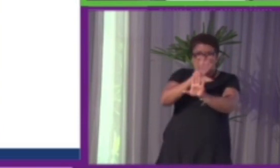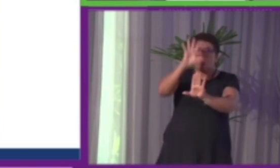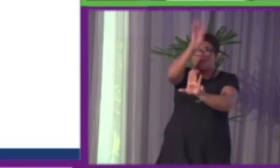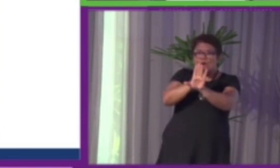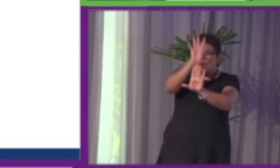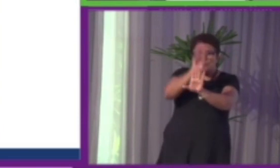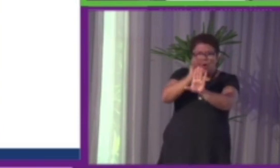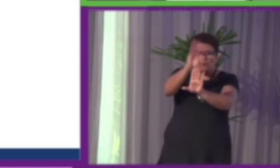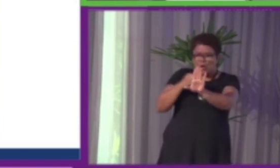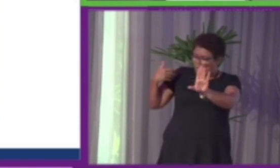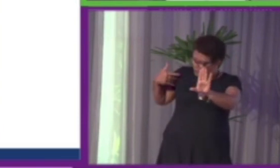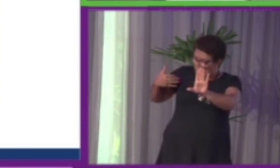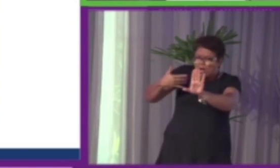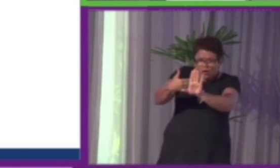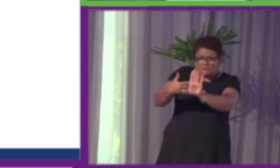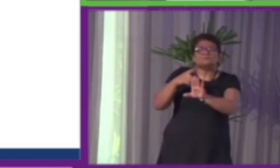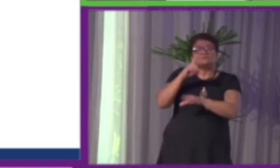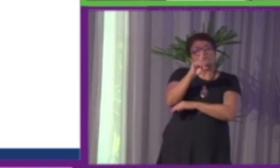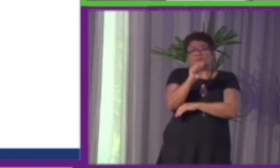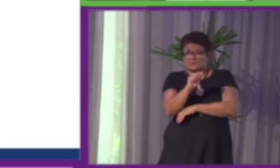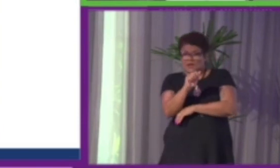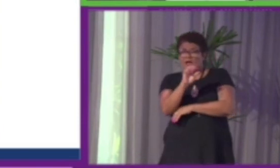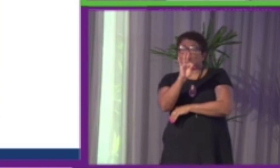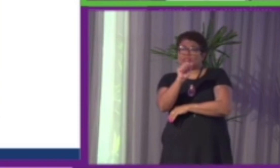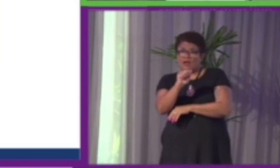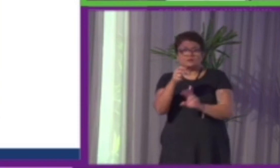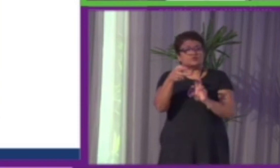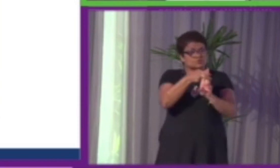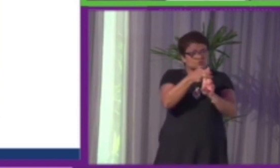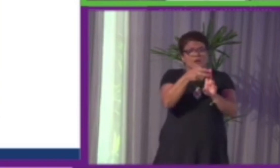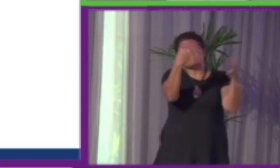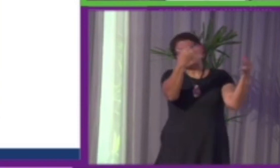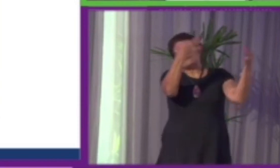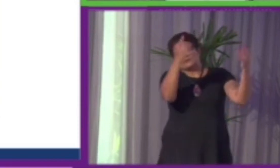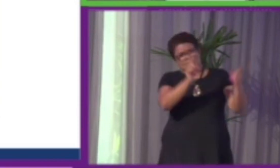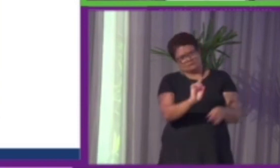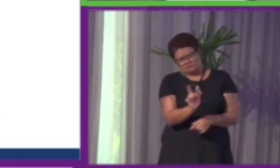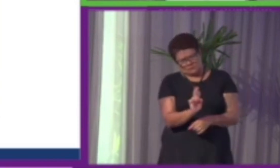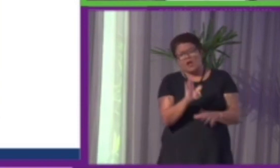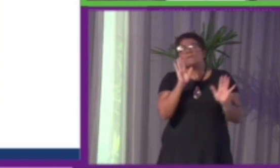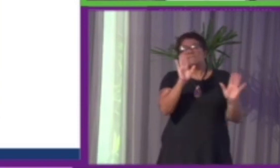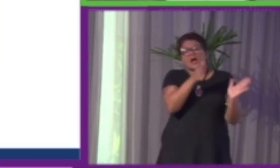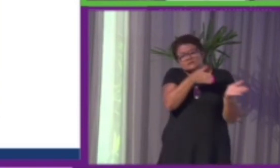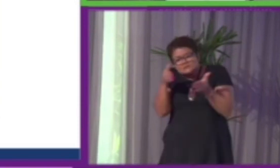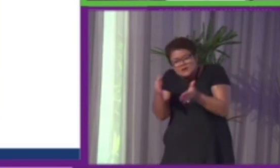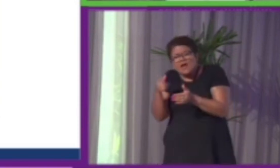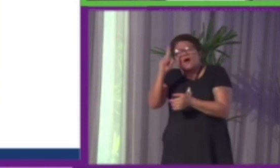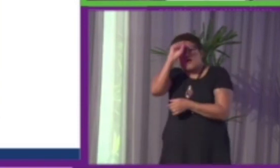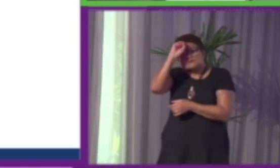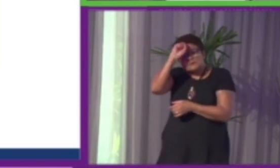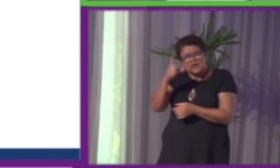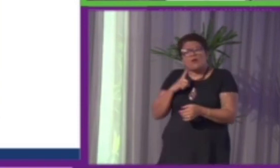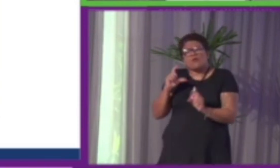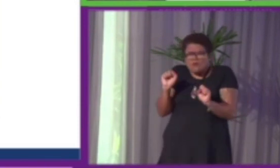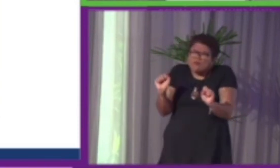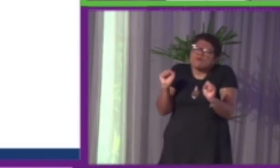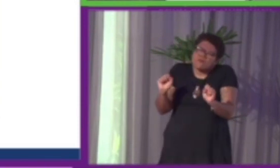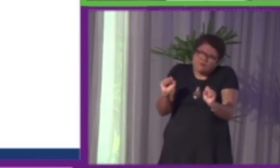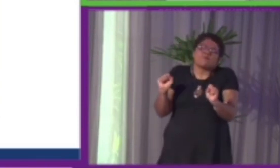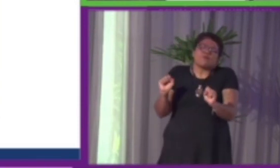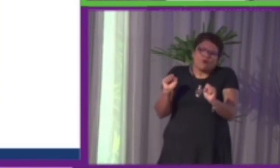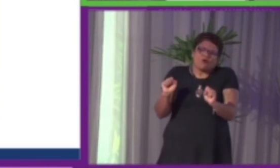os dados do DataSUS, que a gente sabe que não são perfeitos, mas pelo menos para a parte hospitalar tem alguns dados que a gente consegue ter de maneira